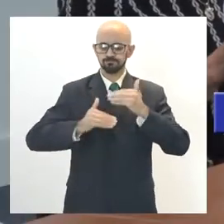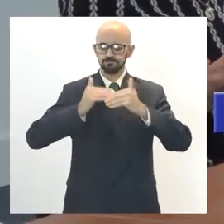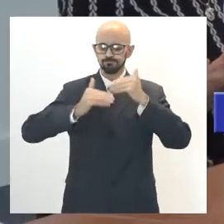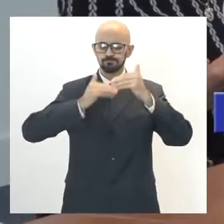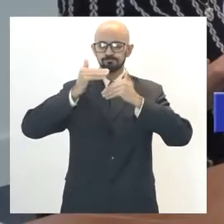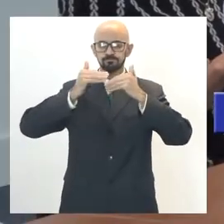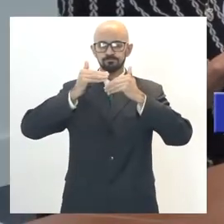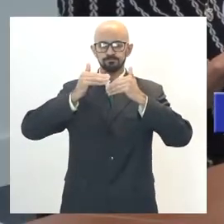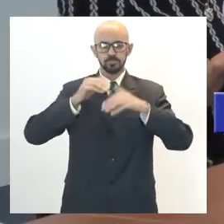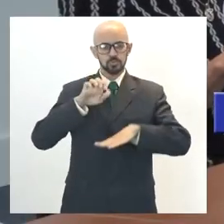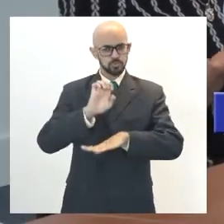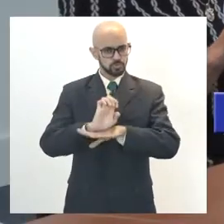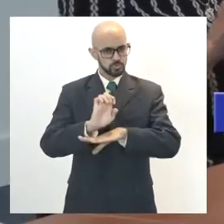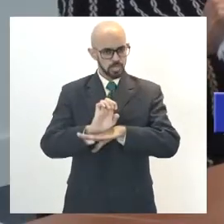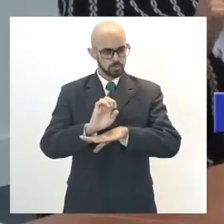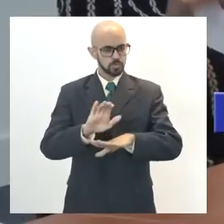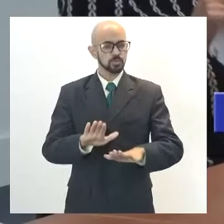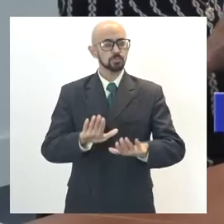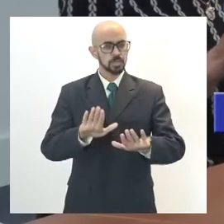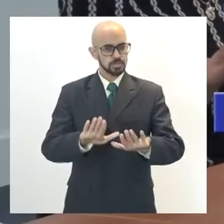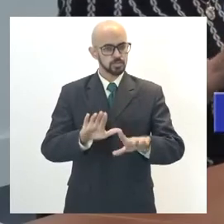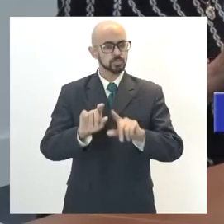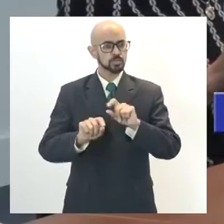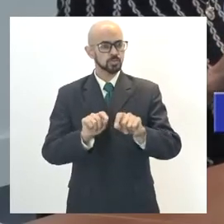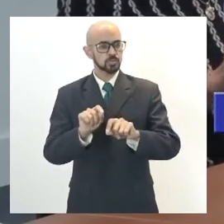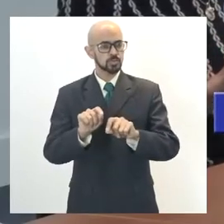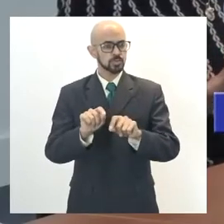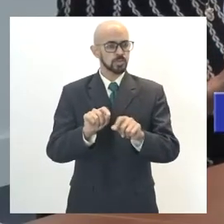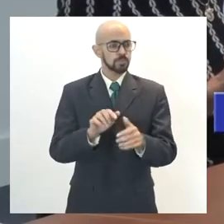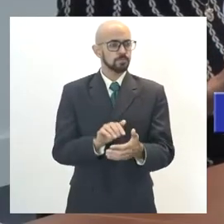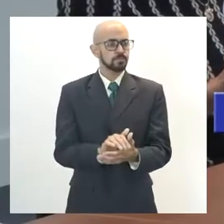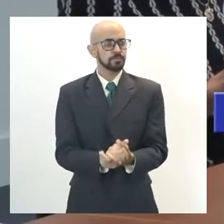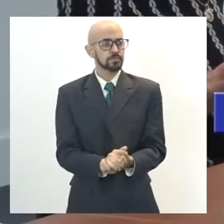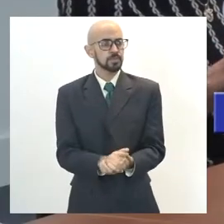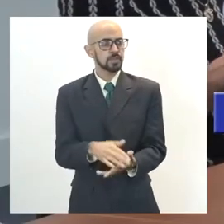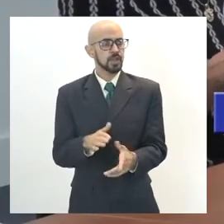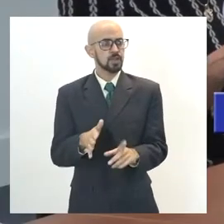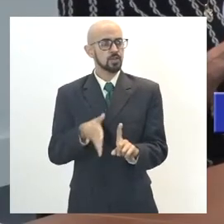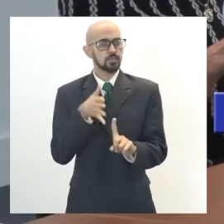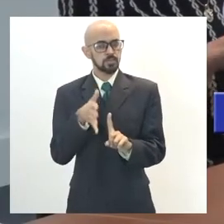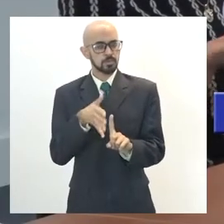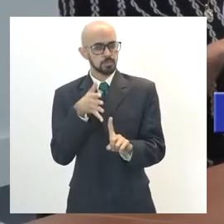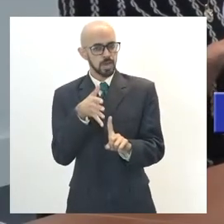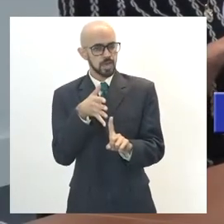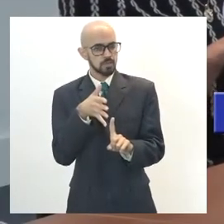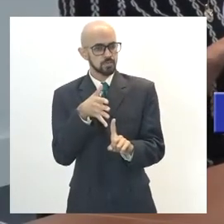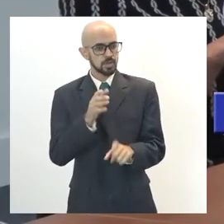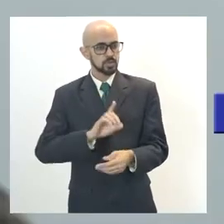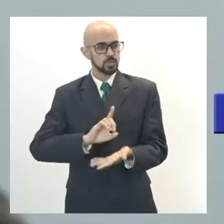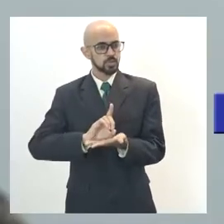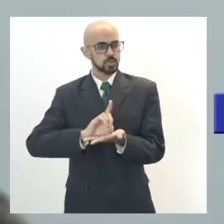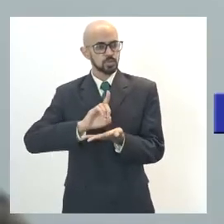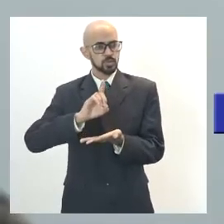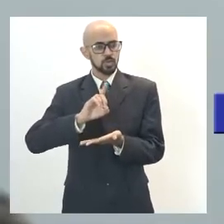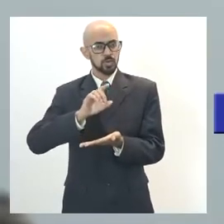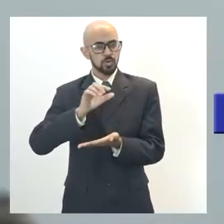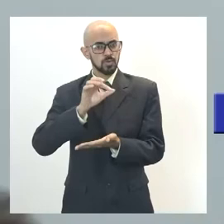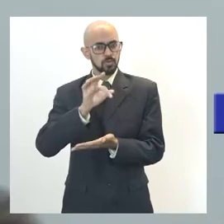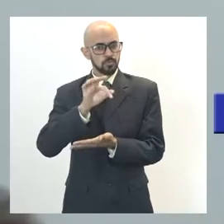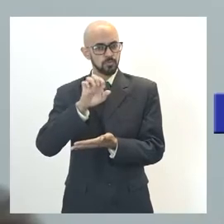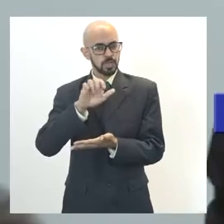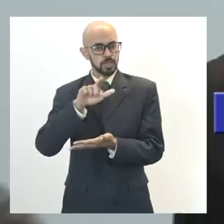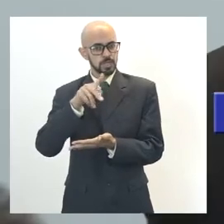de qualquer maneira eu vou passar então a palavra ao magistrado Doutor Felipe Gonçalves